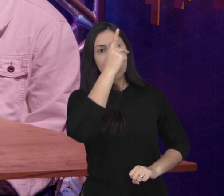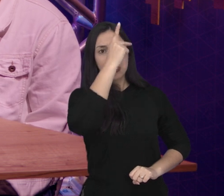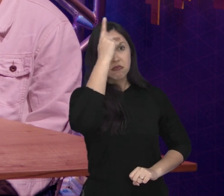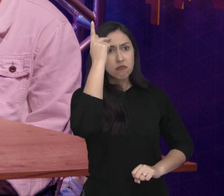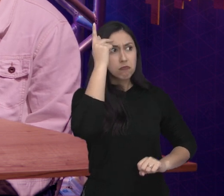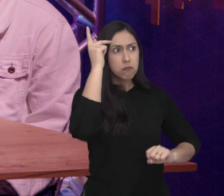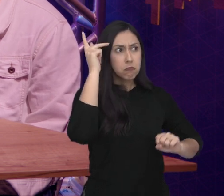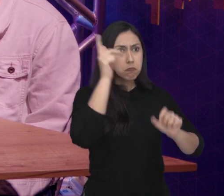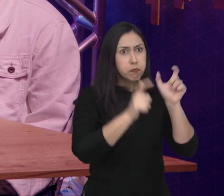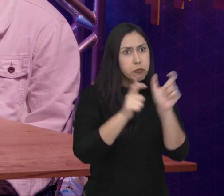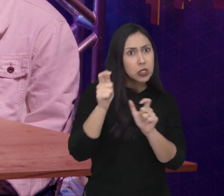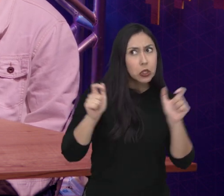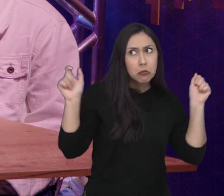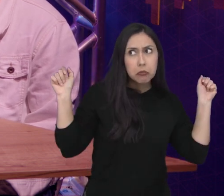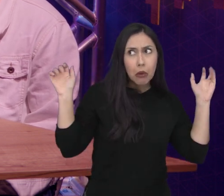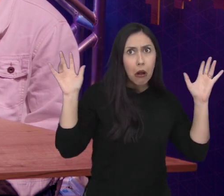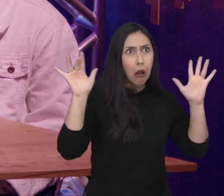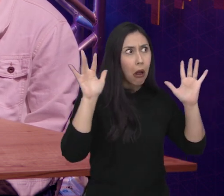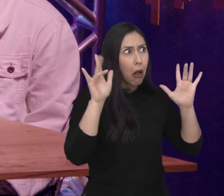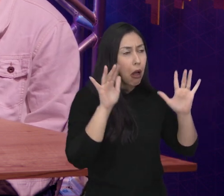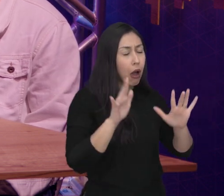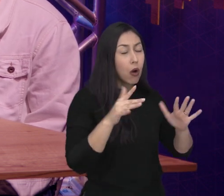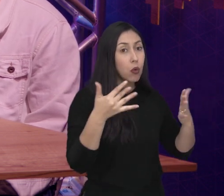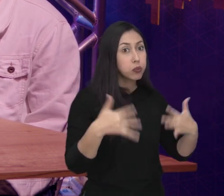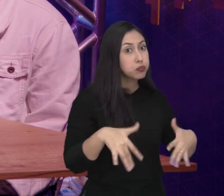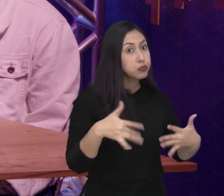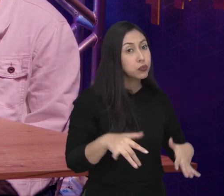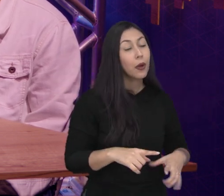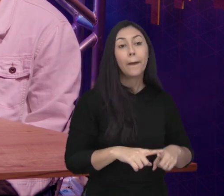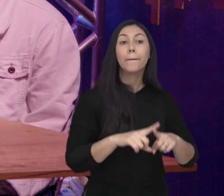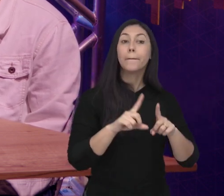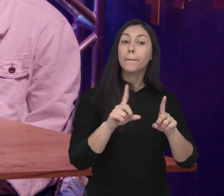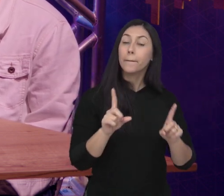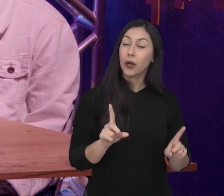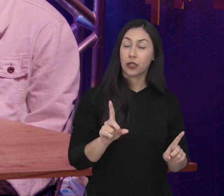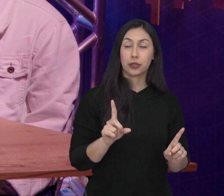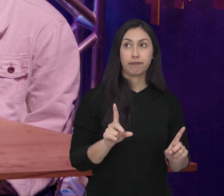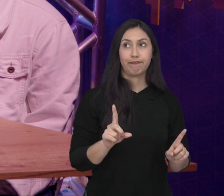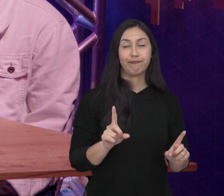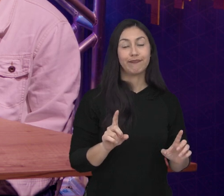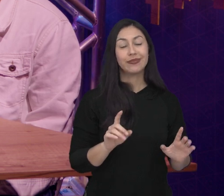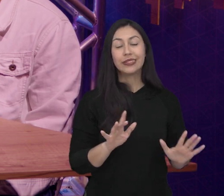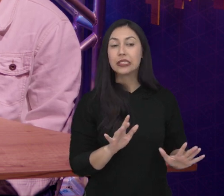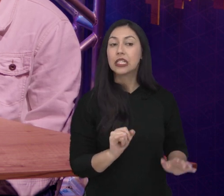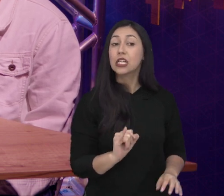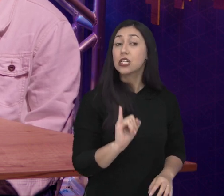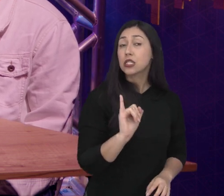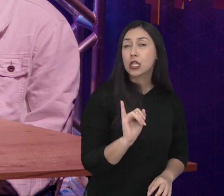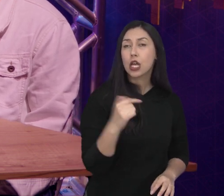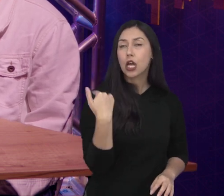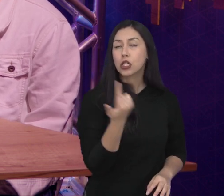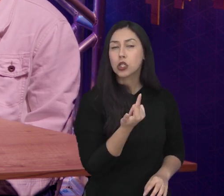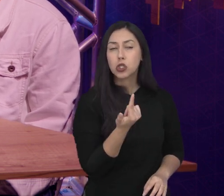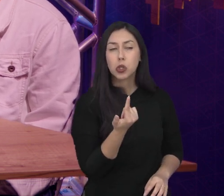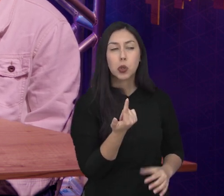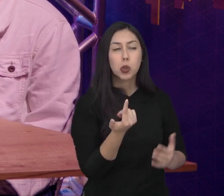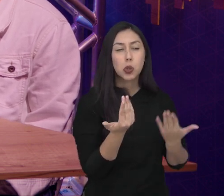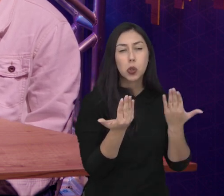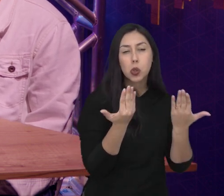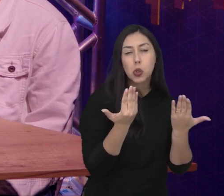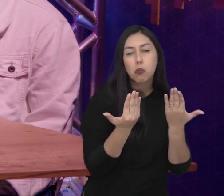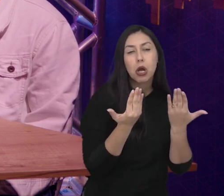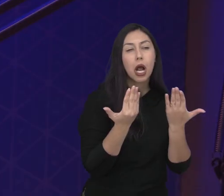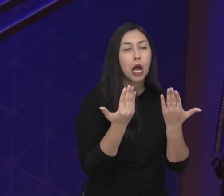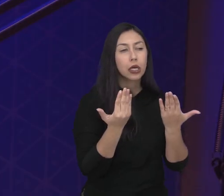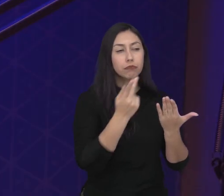morar aqui no Brasil, é muita coisa, mas realmente, como a gente disse no começo, se a gente for pensar nas pessoas